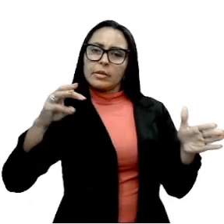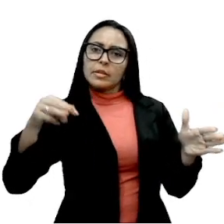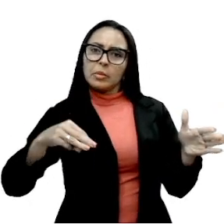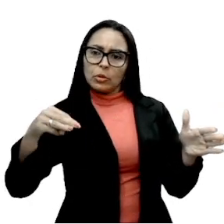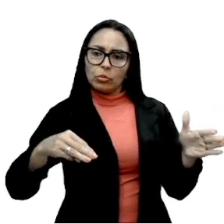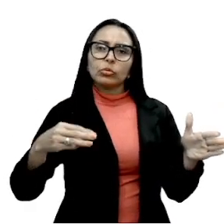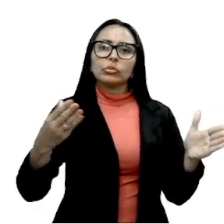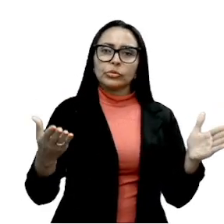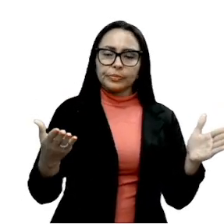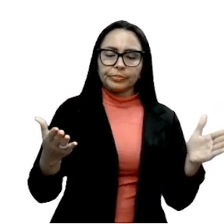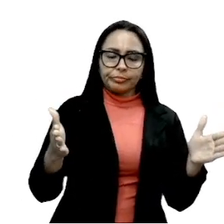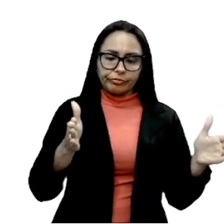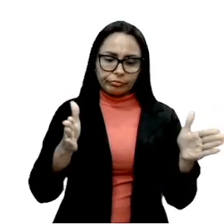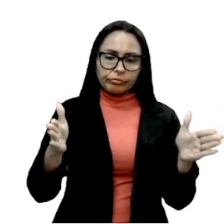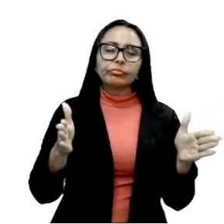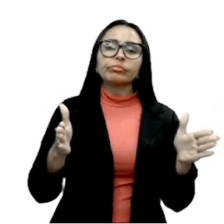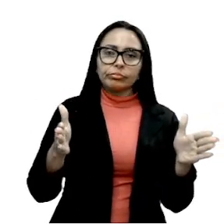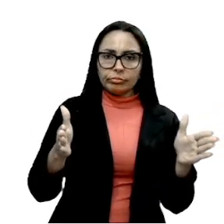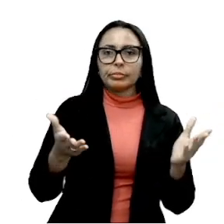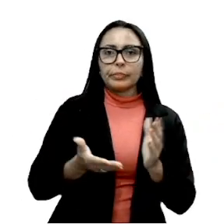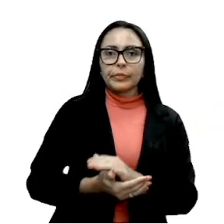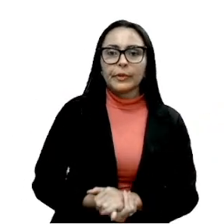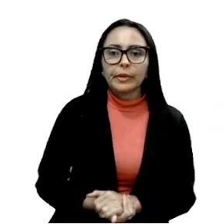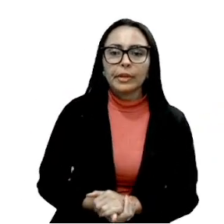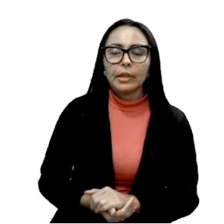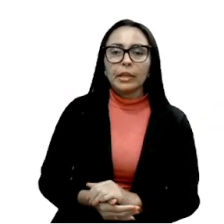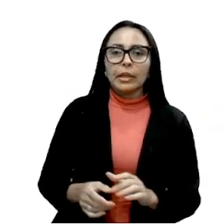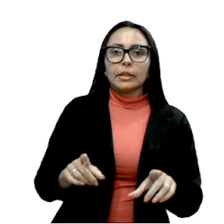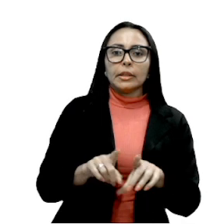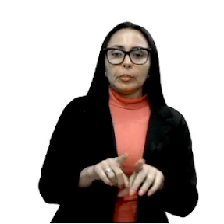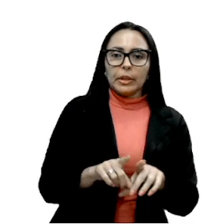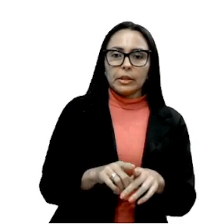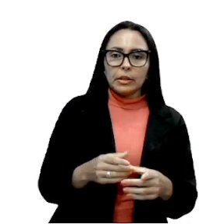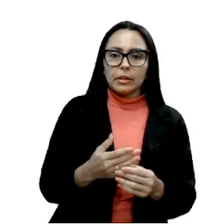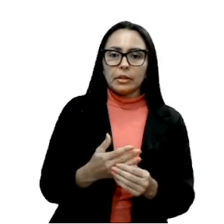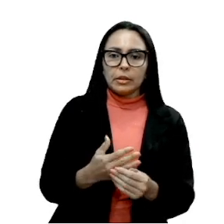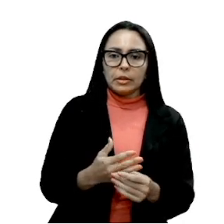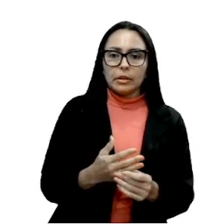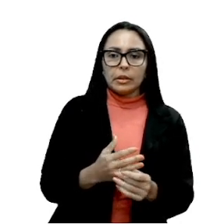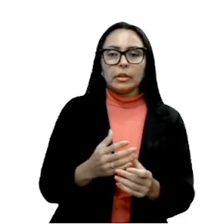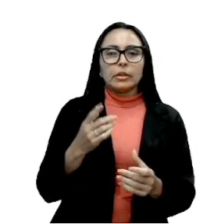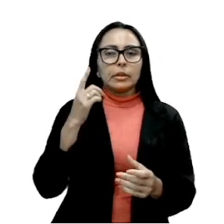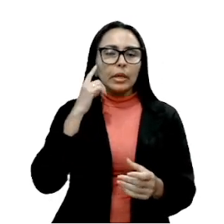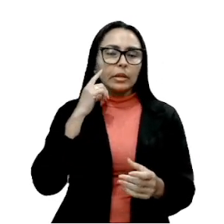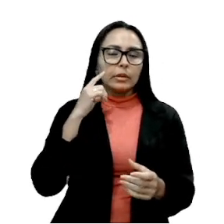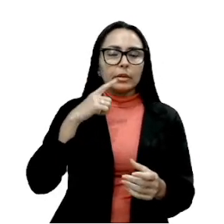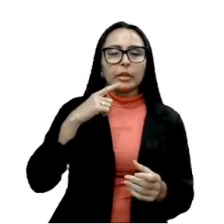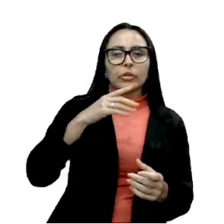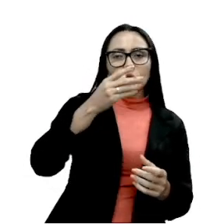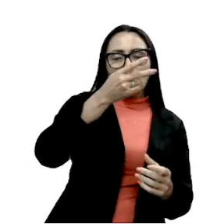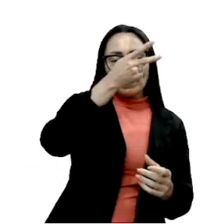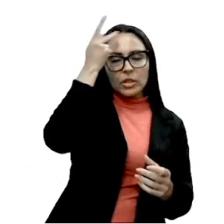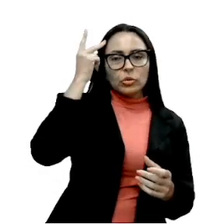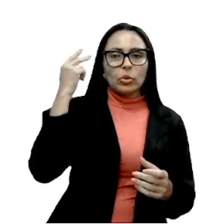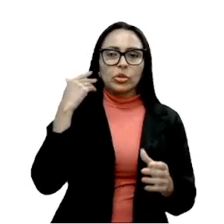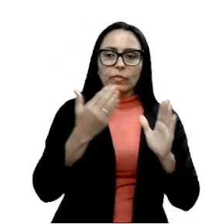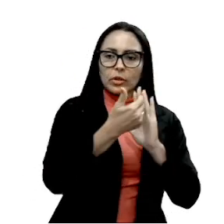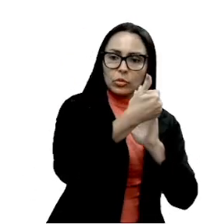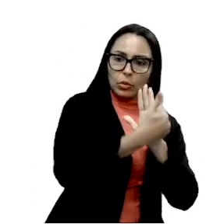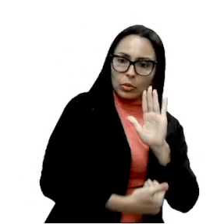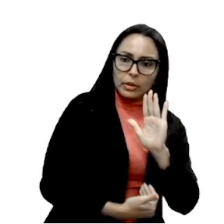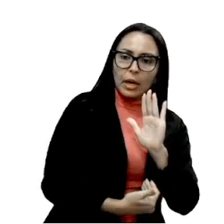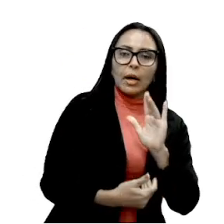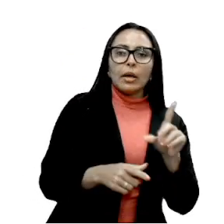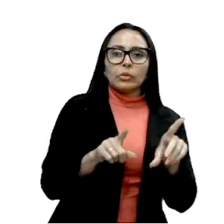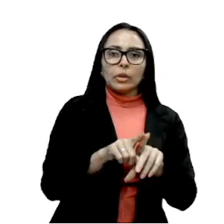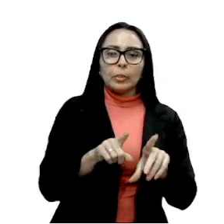diárias. Não é uma equipe contratada fixa, não tem os jobs. São normalmente as pessoas que fazem um contrato ou é um